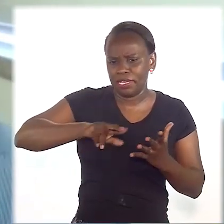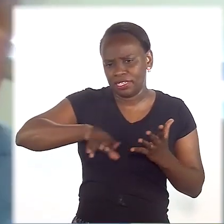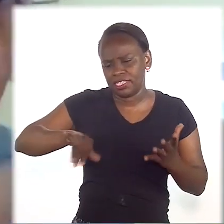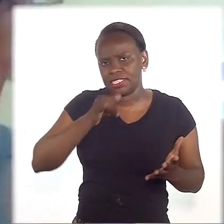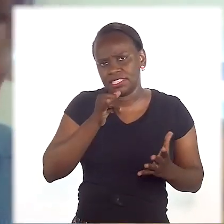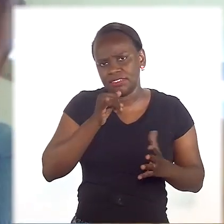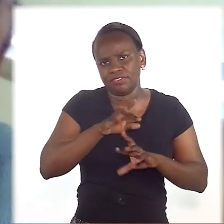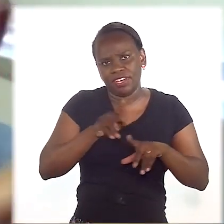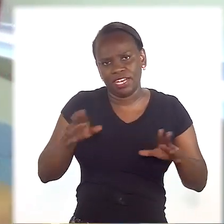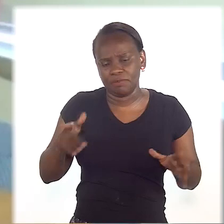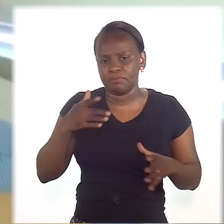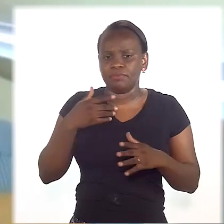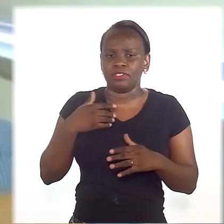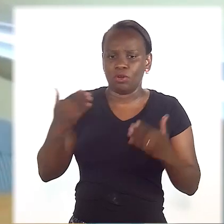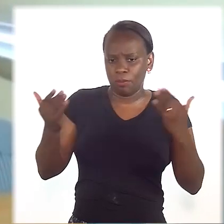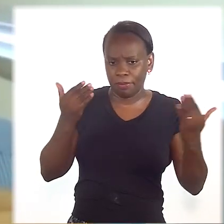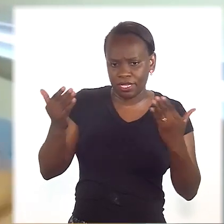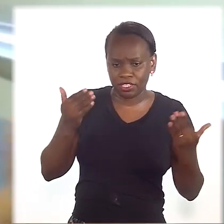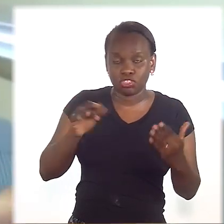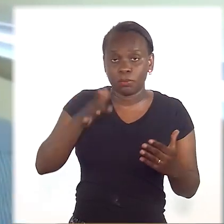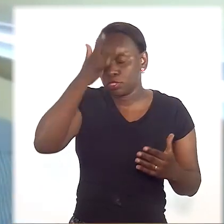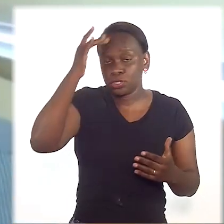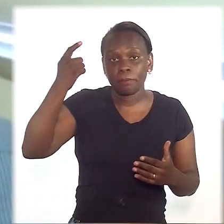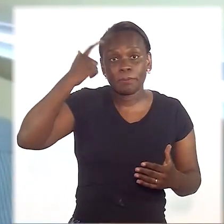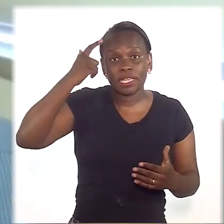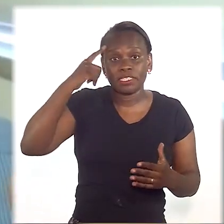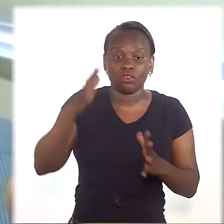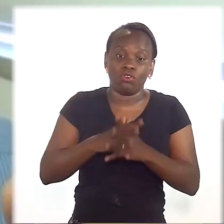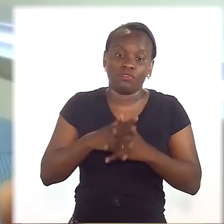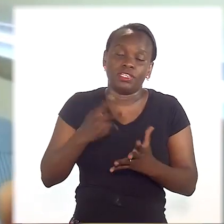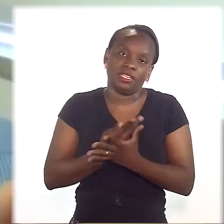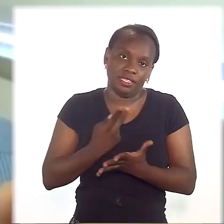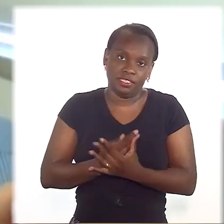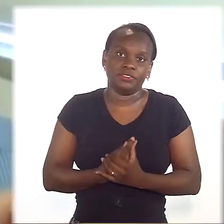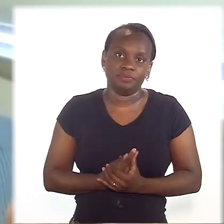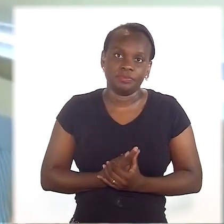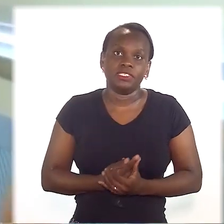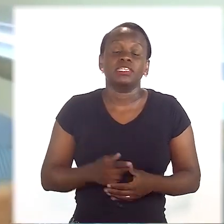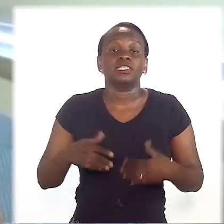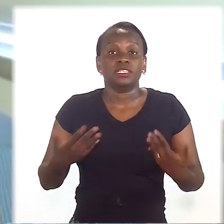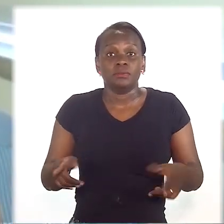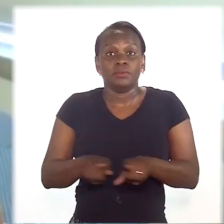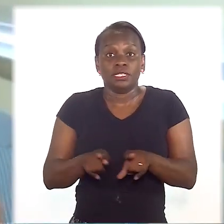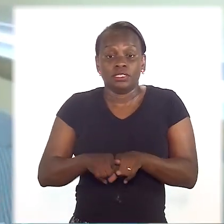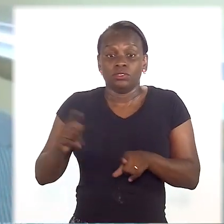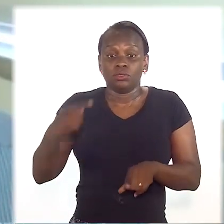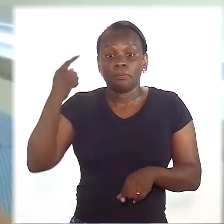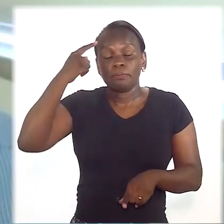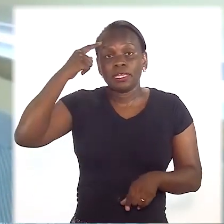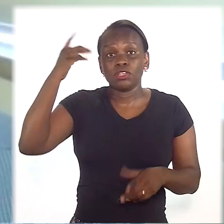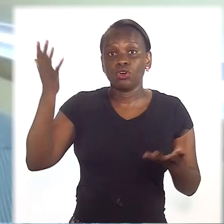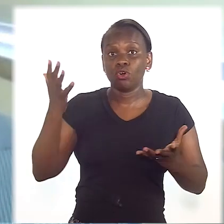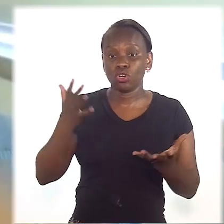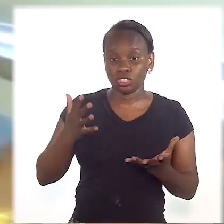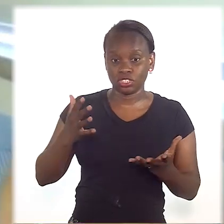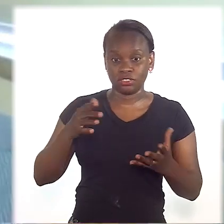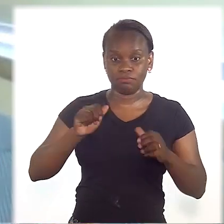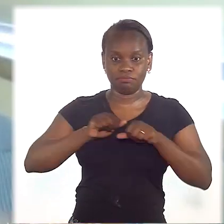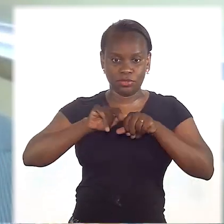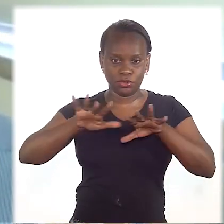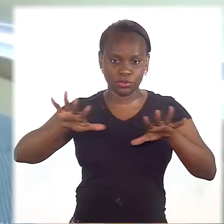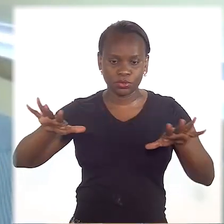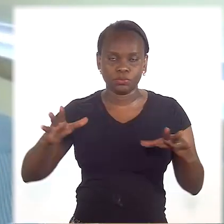citar vários outros modelos comparativos de crenças erradas. Uhum. A crença que hoje cultua